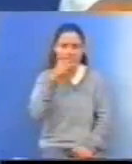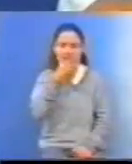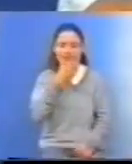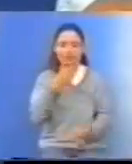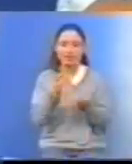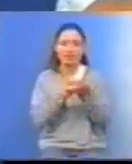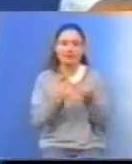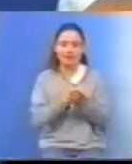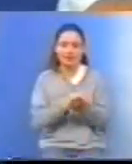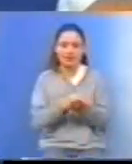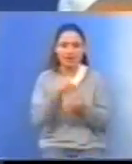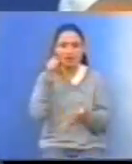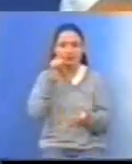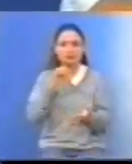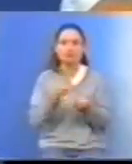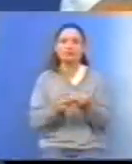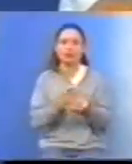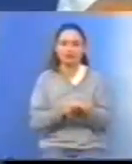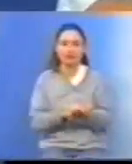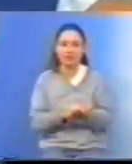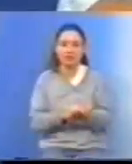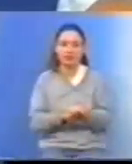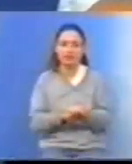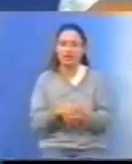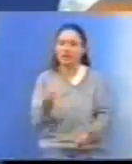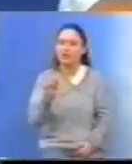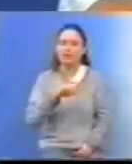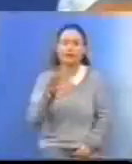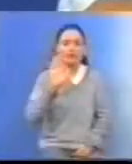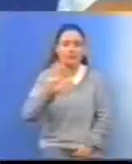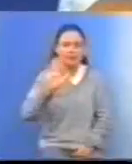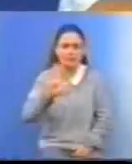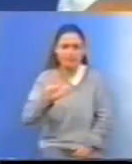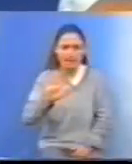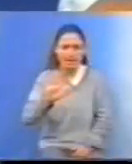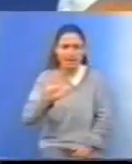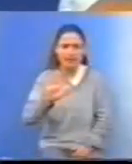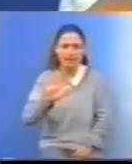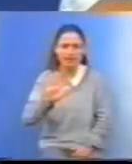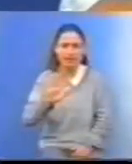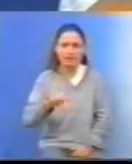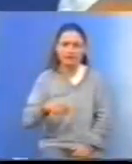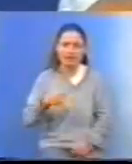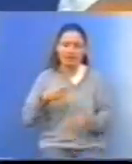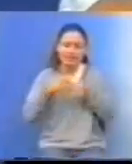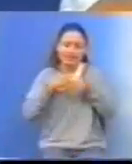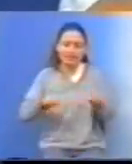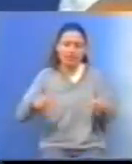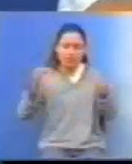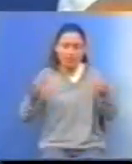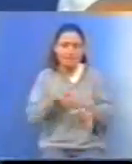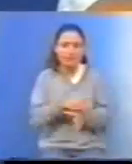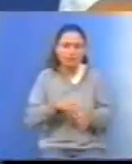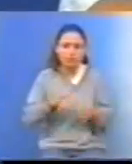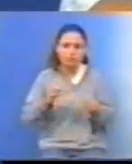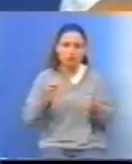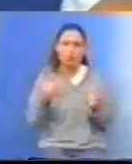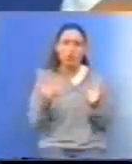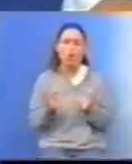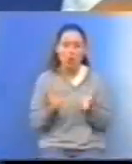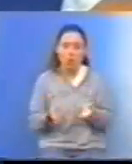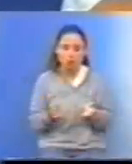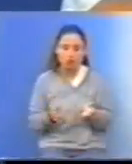enrolando, porque quando Jesus chegar, eu preciso estar no meu lugar. Se o Senhor já queria você até mesmo